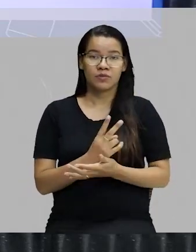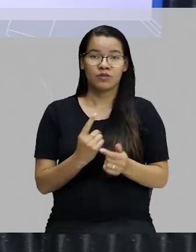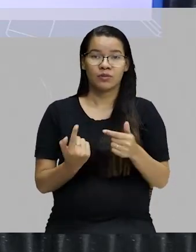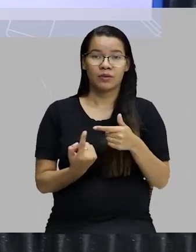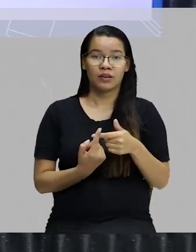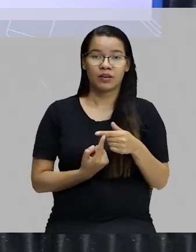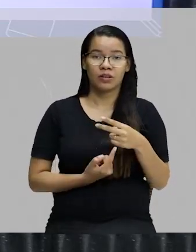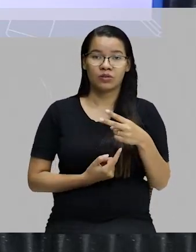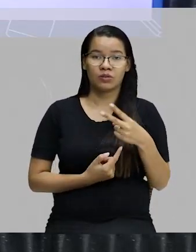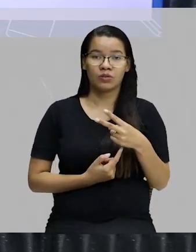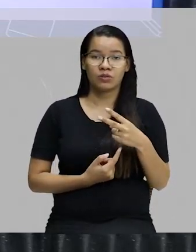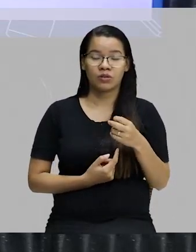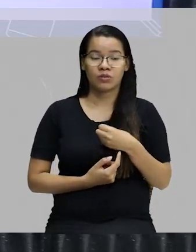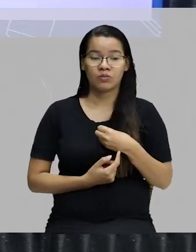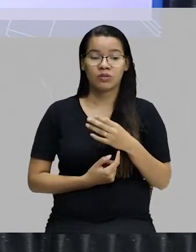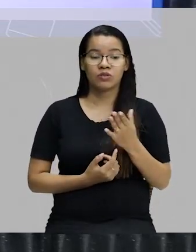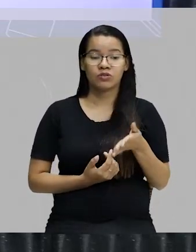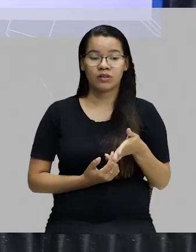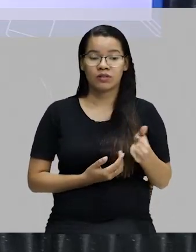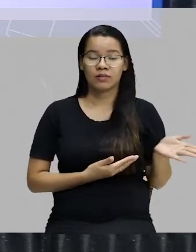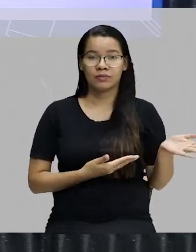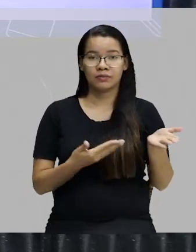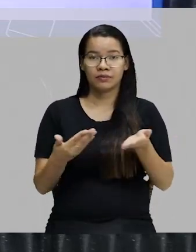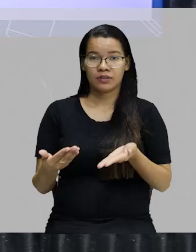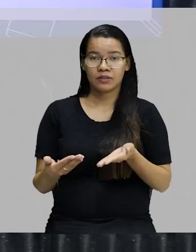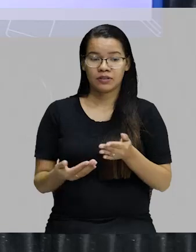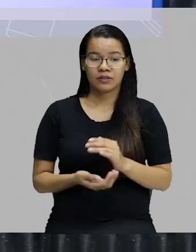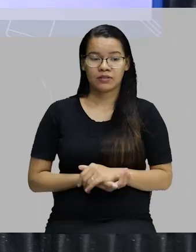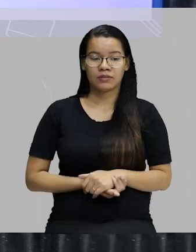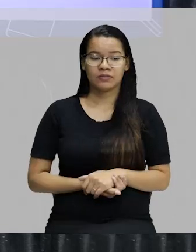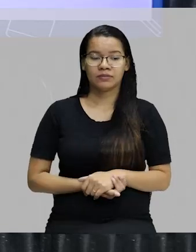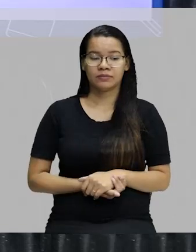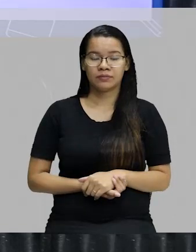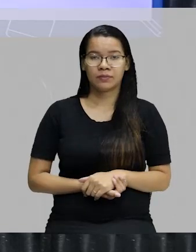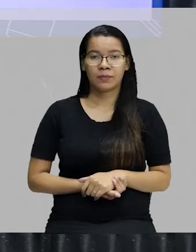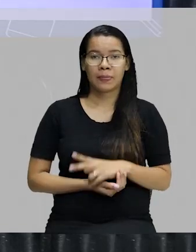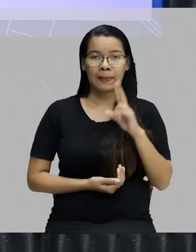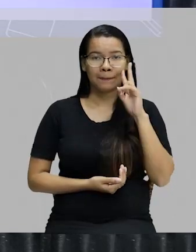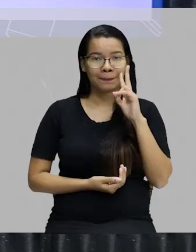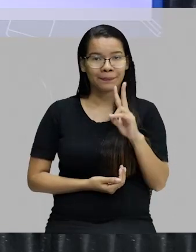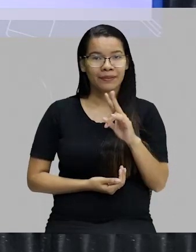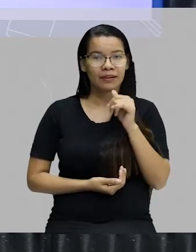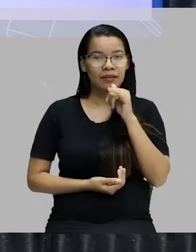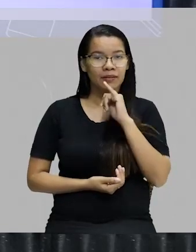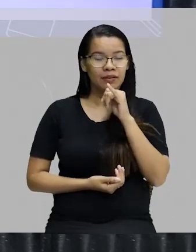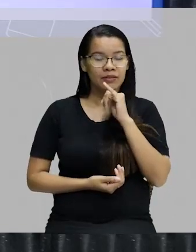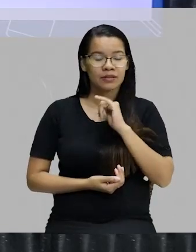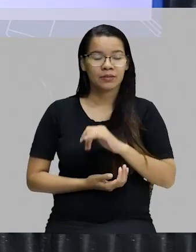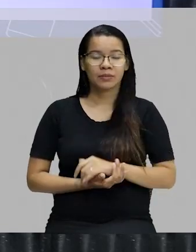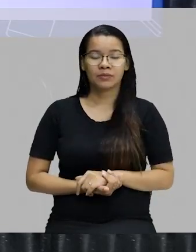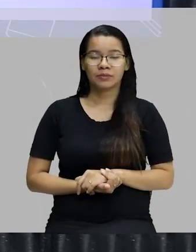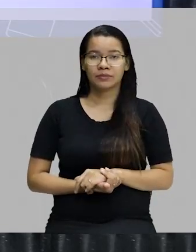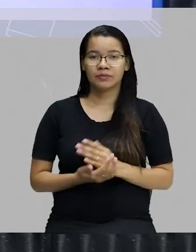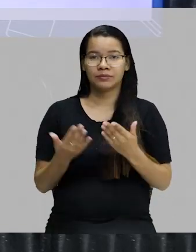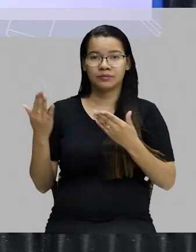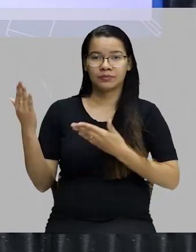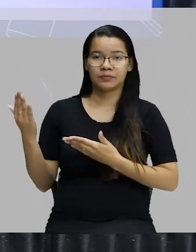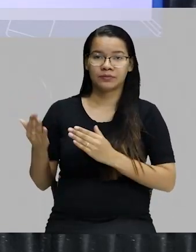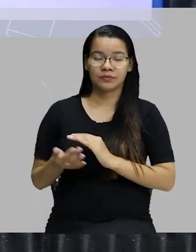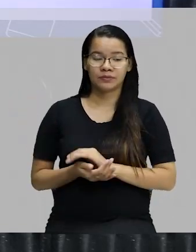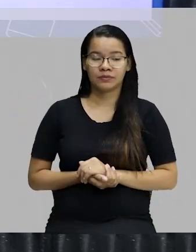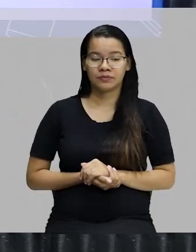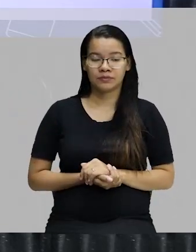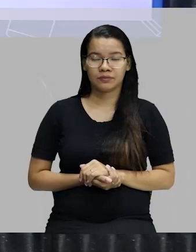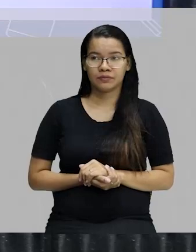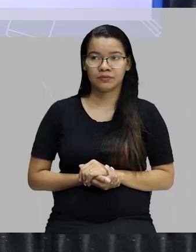eu acabei de fazer o cálculo para você, ó, 1 mais 2, 3. Com o 3 agora, 3 mais 2, 5. Com o 5